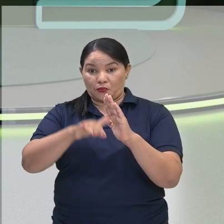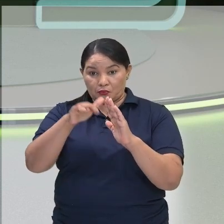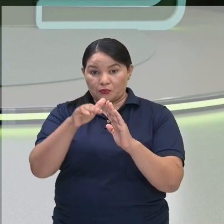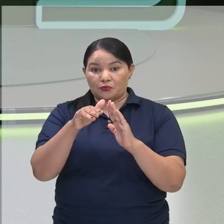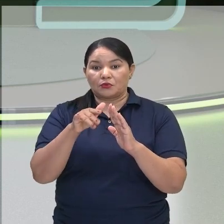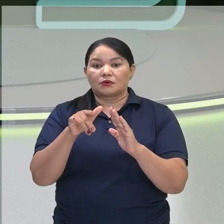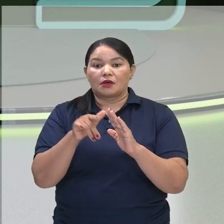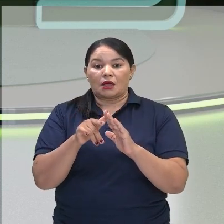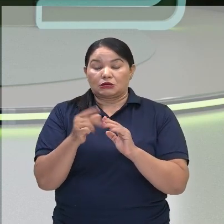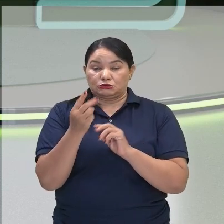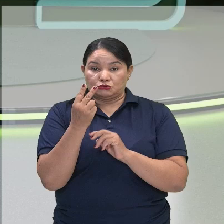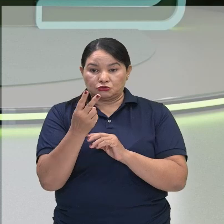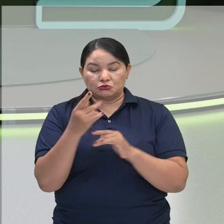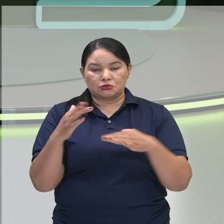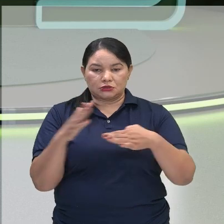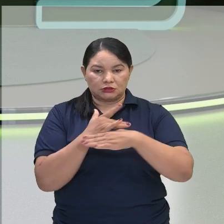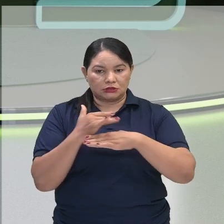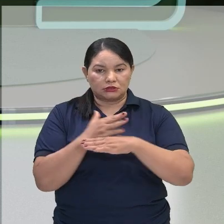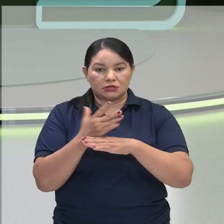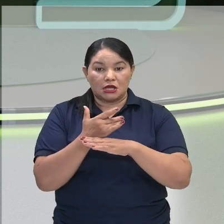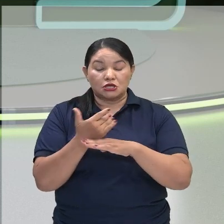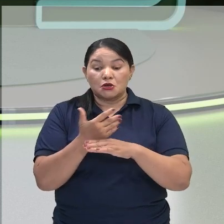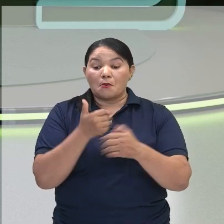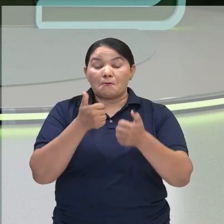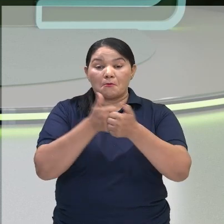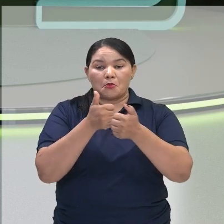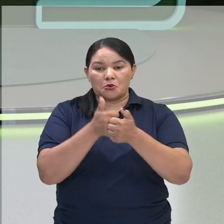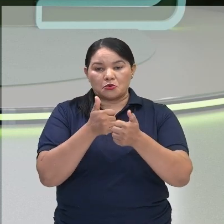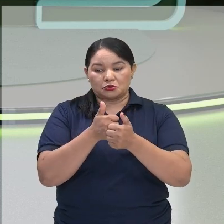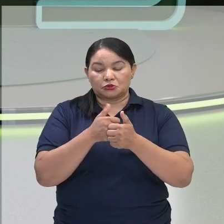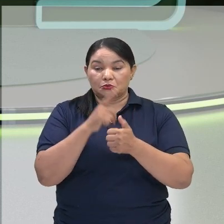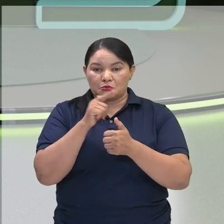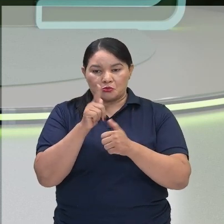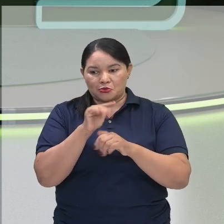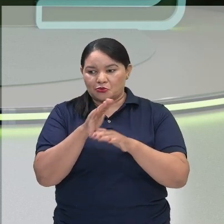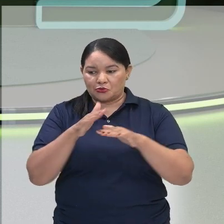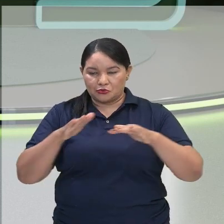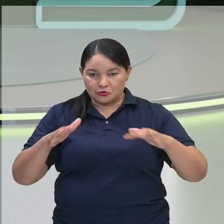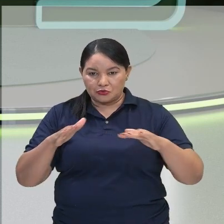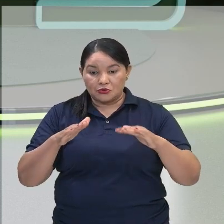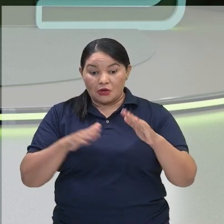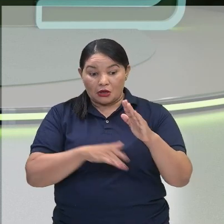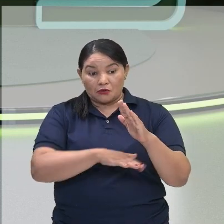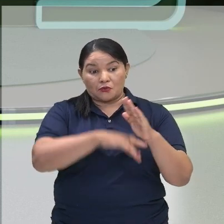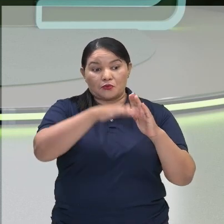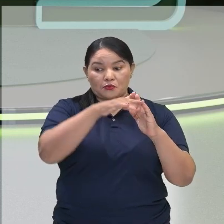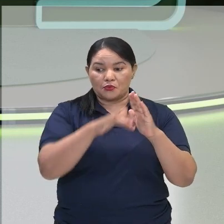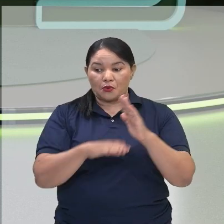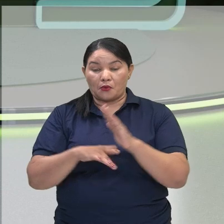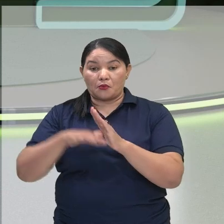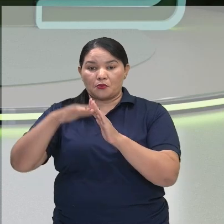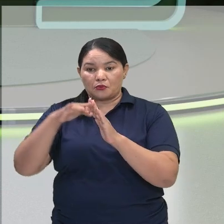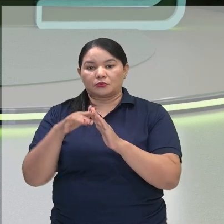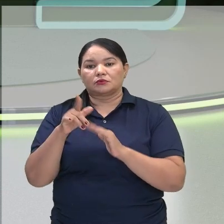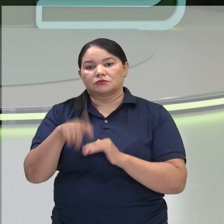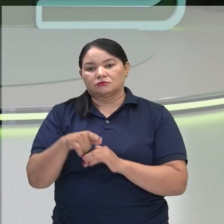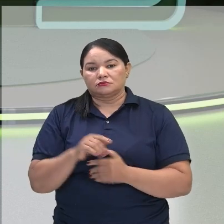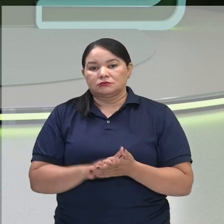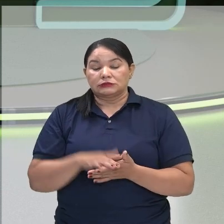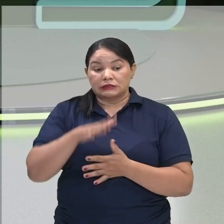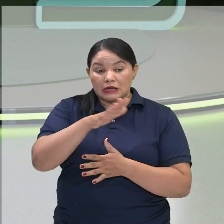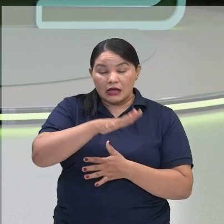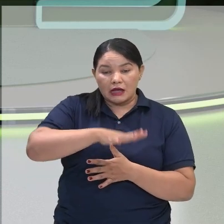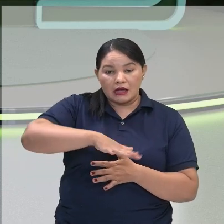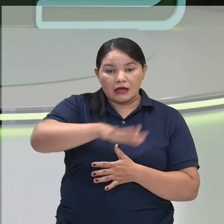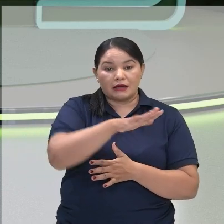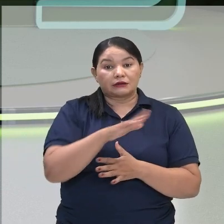às margens desse rio. E o que acontece? Quando a gente tem uma área inundada, né, uma área que era de onde antes